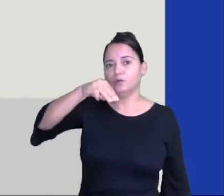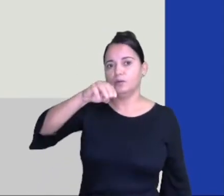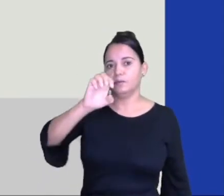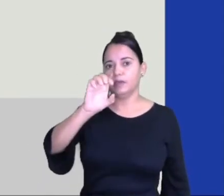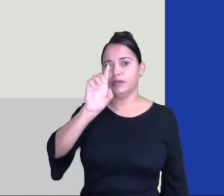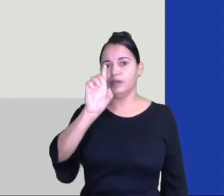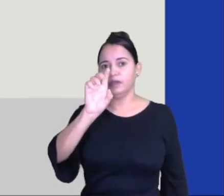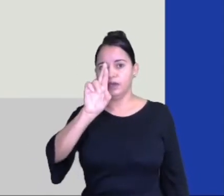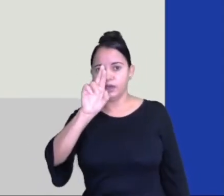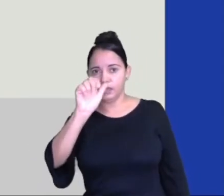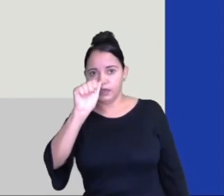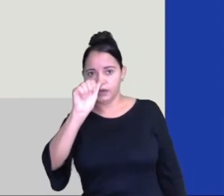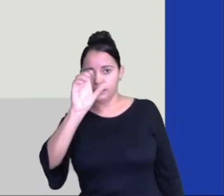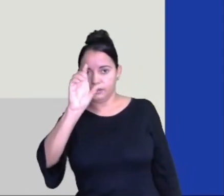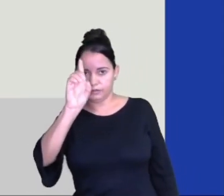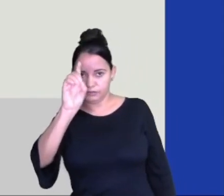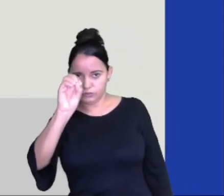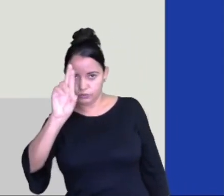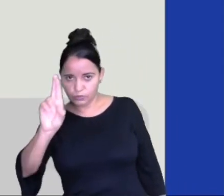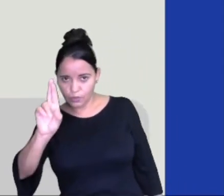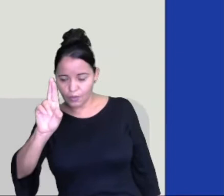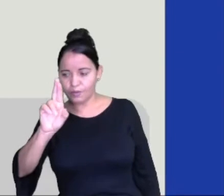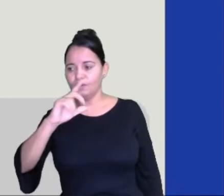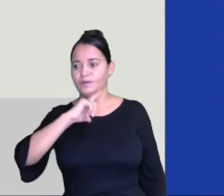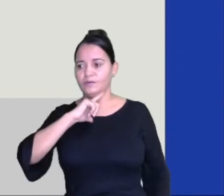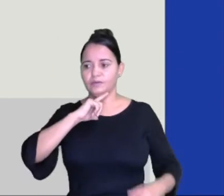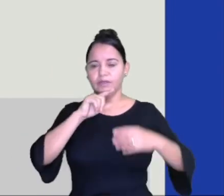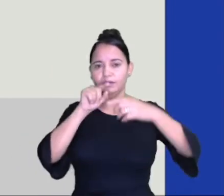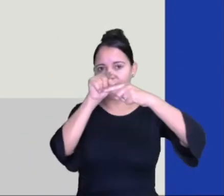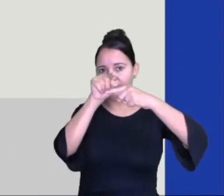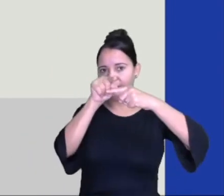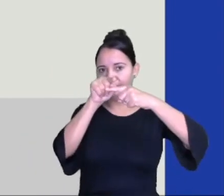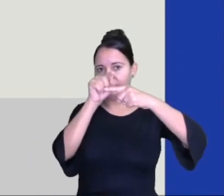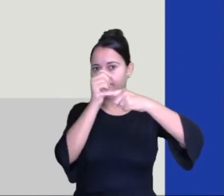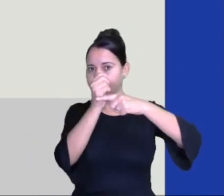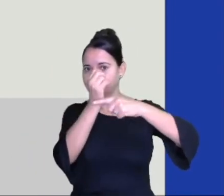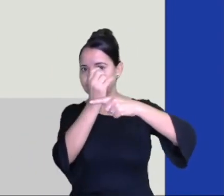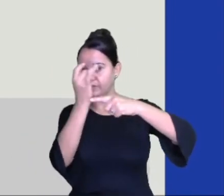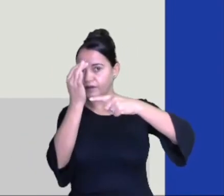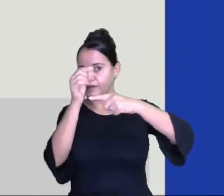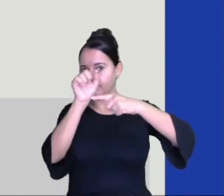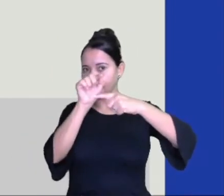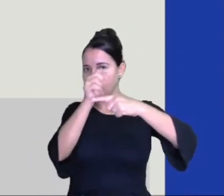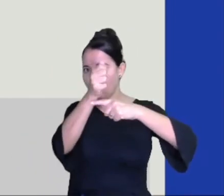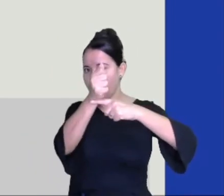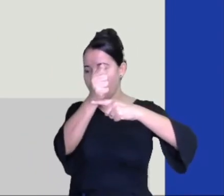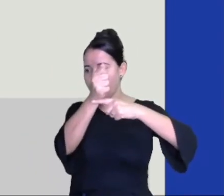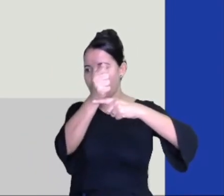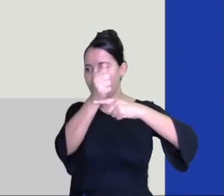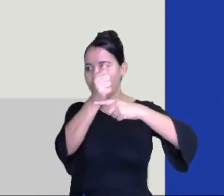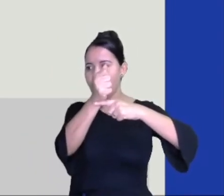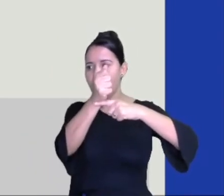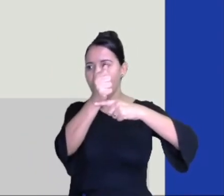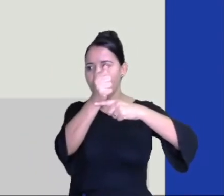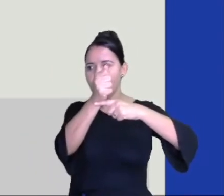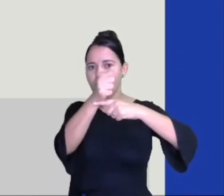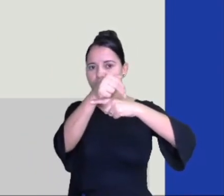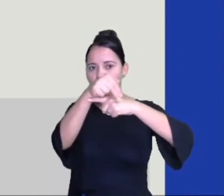A aí, está na parte superior da fração. Então, o meu numerador vai ser